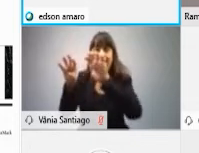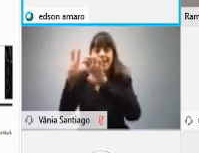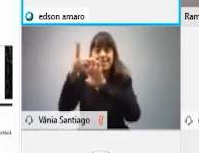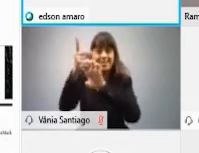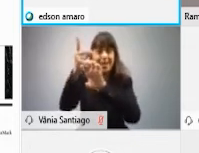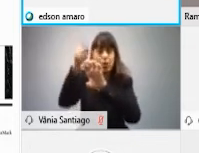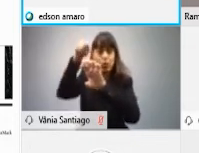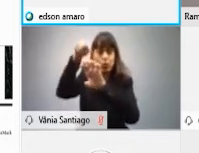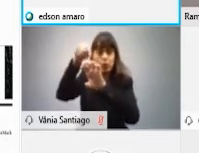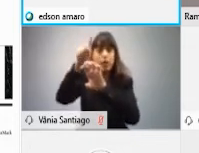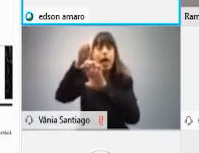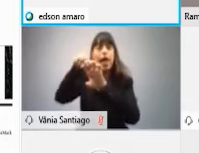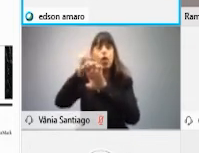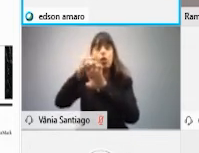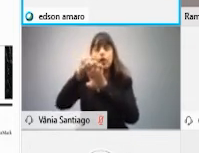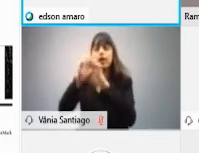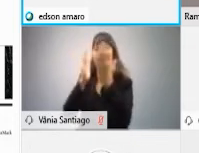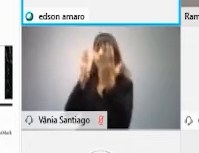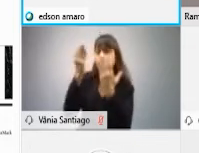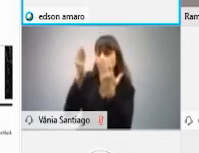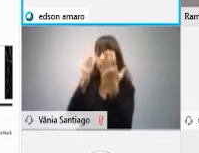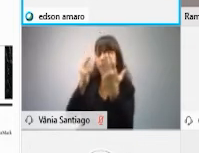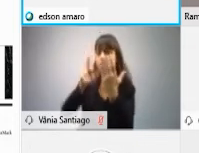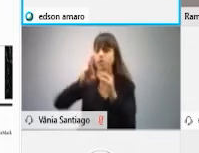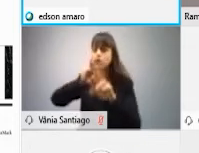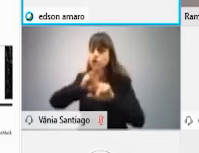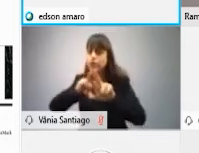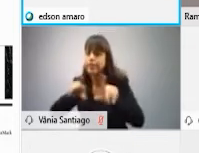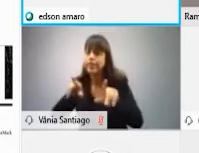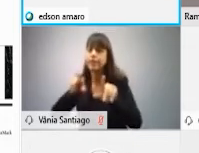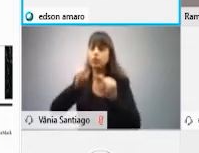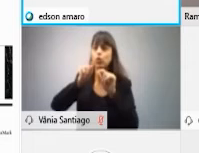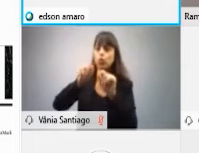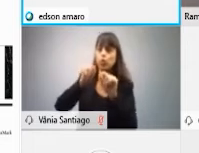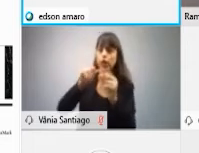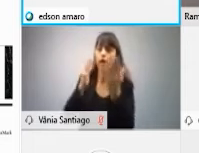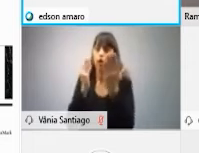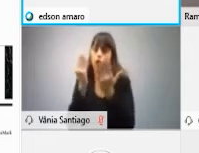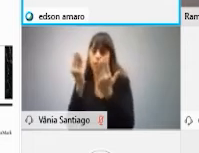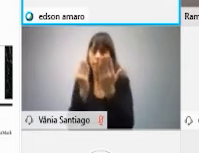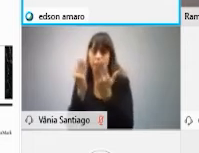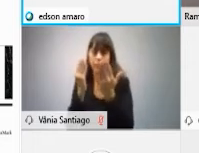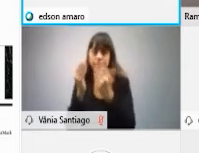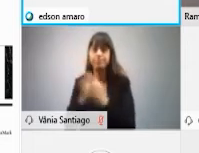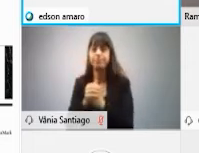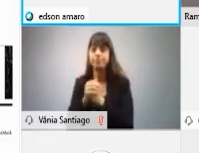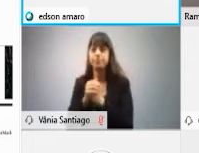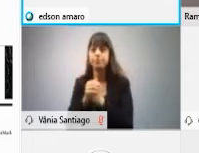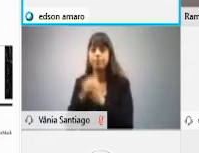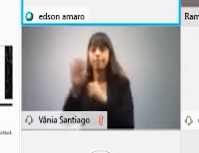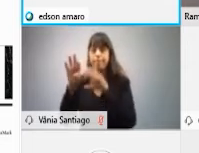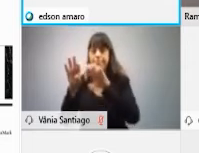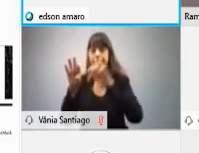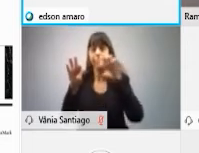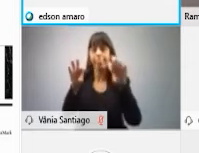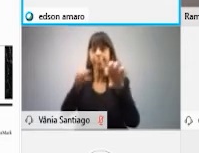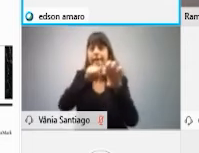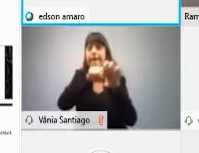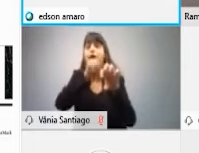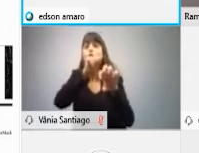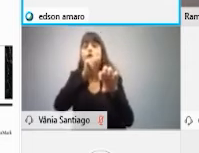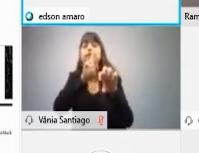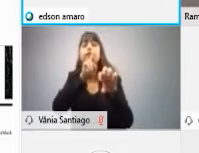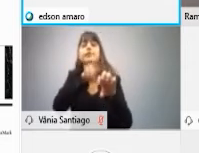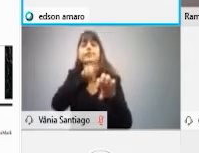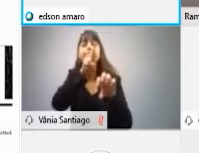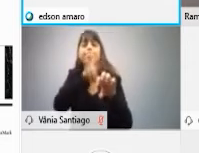ser capaz de fazer inferência sobre o que mais provavelmente vai acontecer, que é análises preditivas. As análises prescritivas são a capacidade que